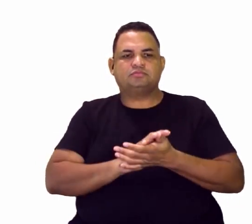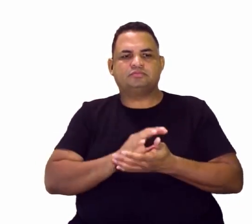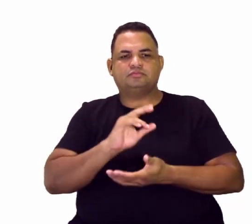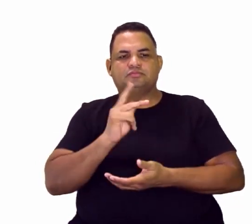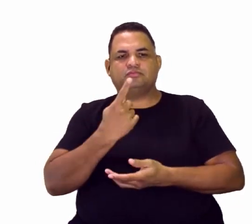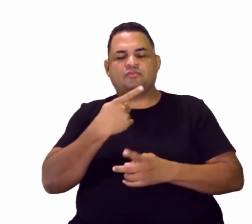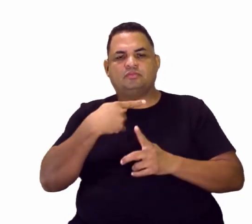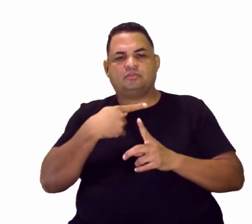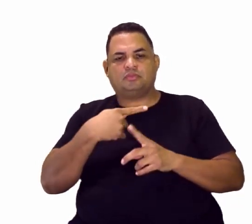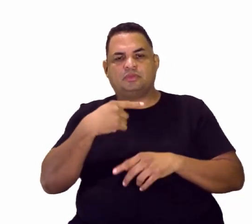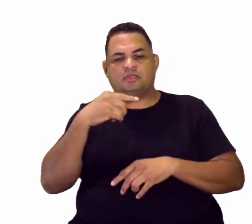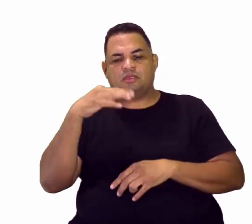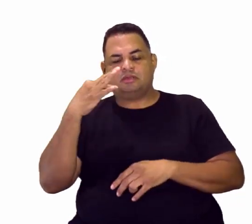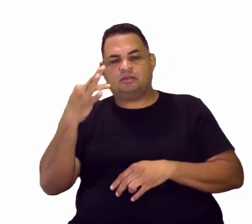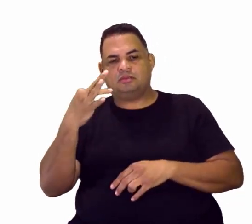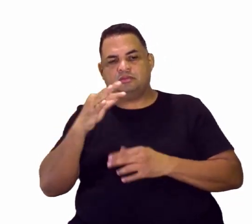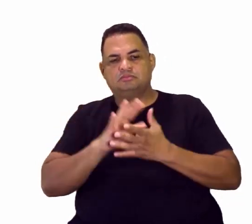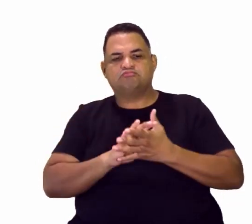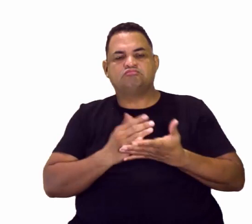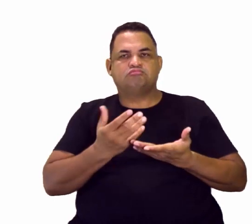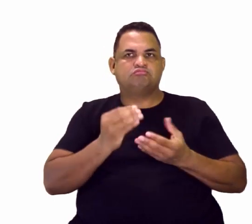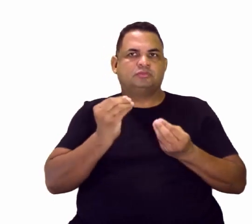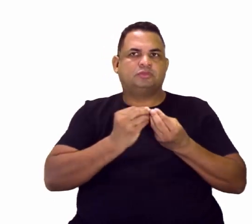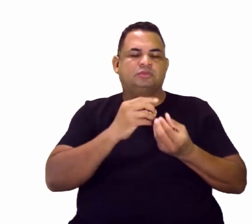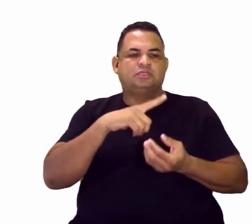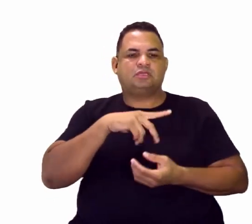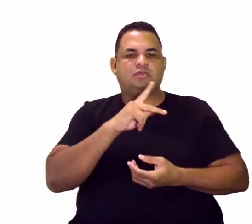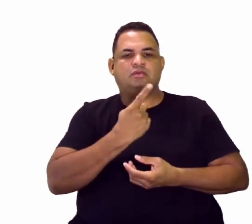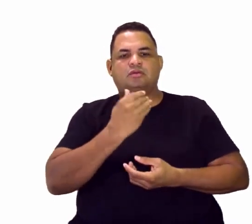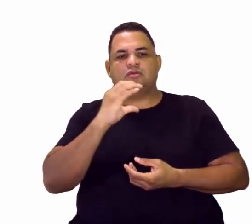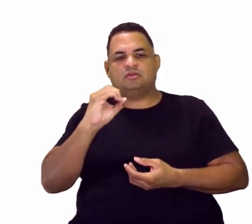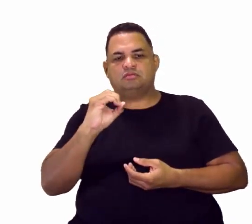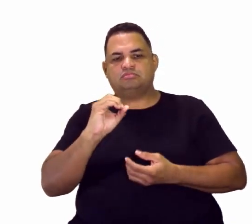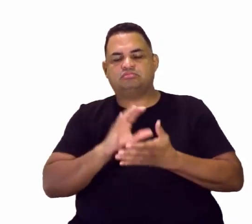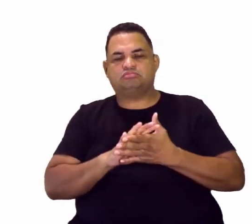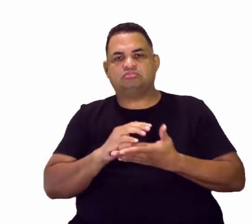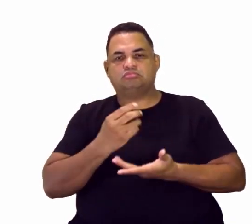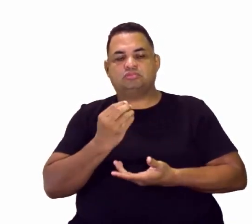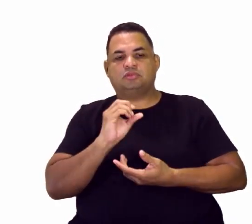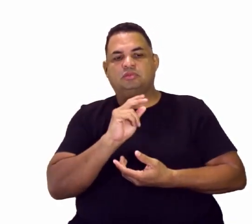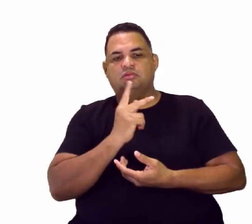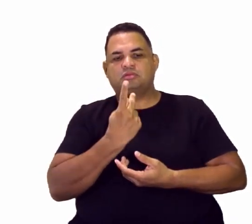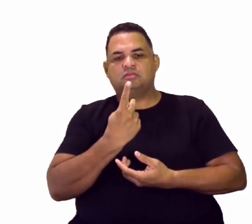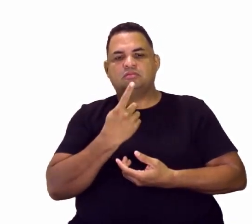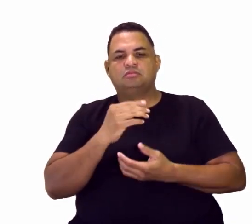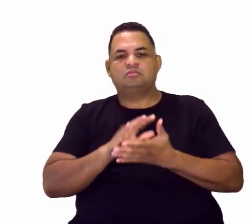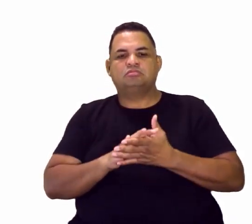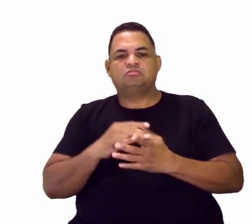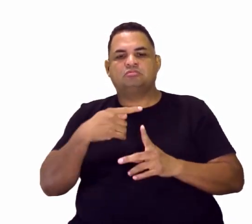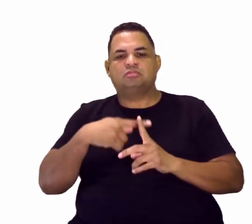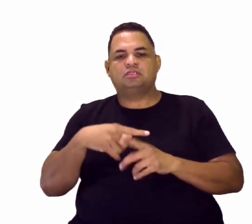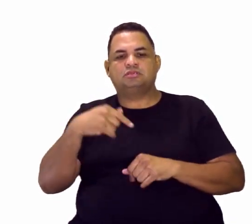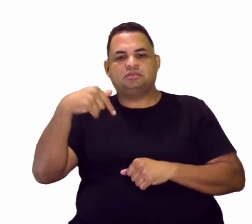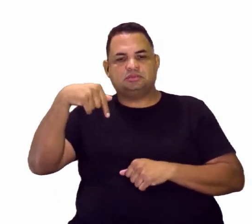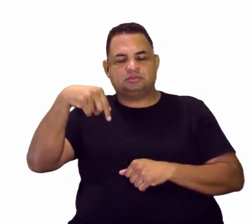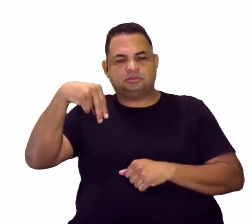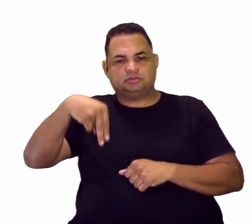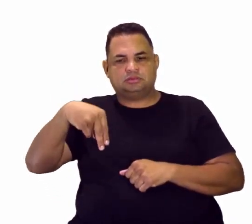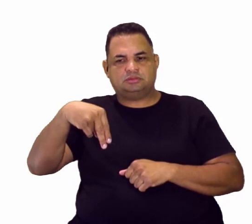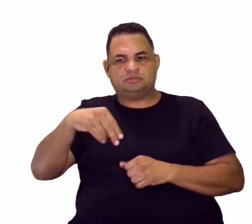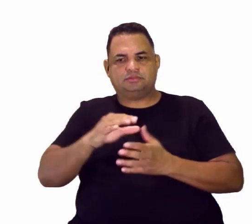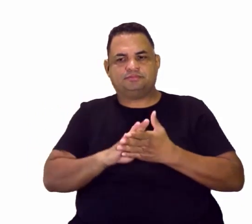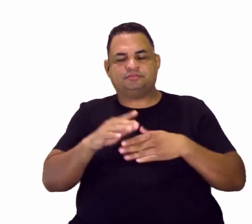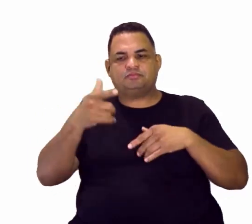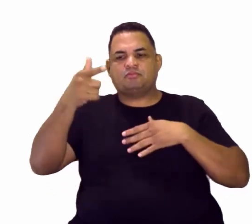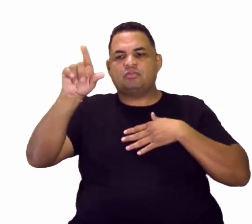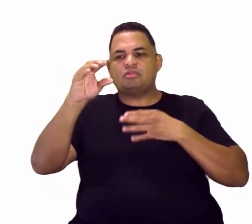F, ou na molécula que tiver H com O, ou na molécula que tiver H com N. E aí sim,